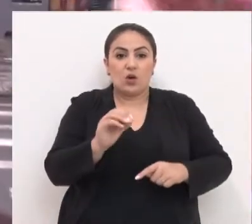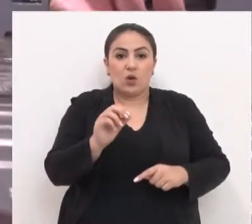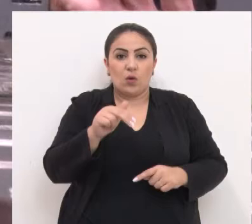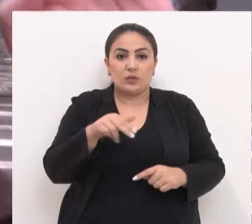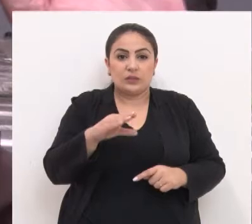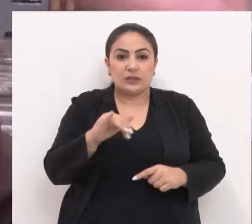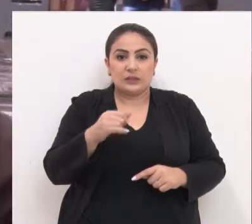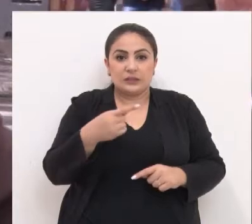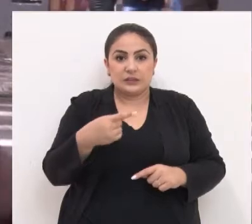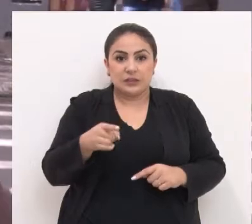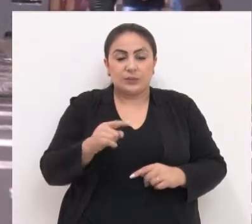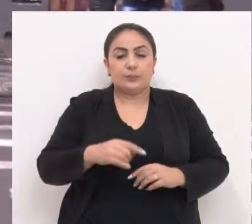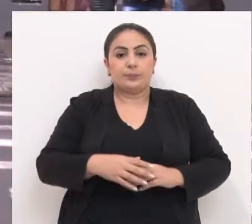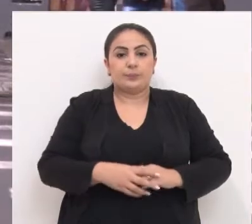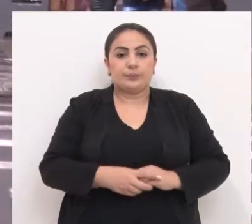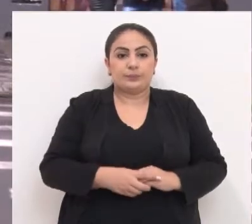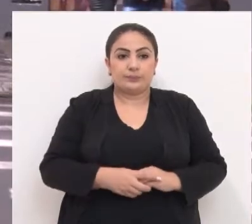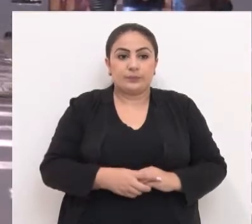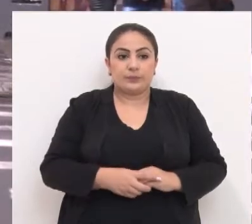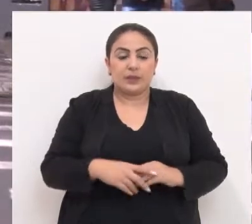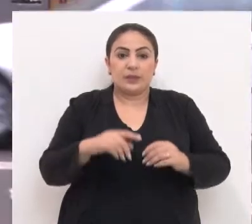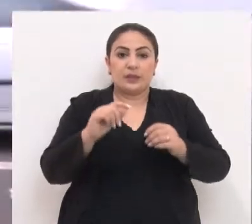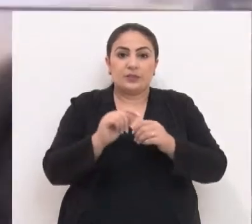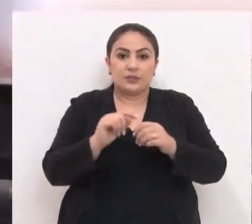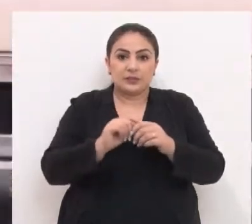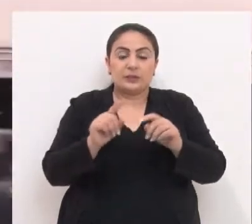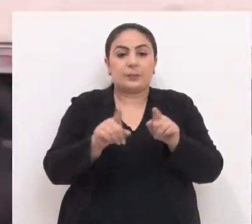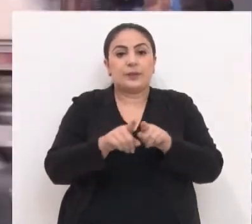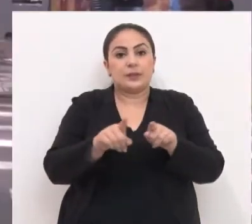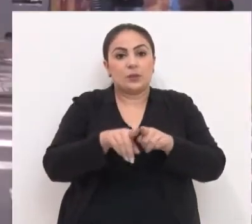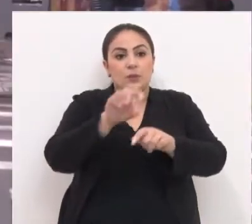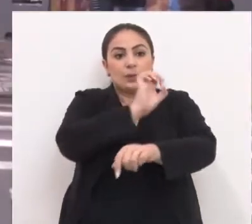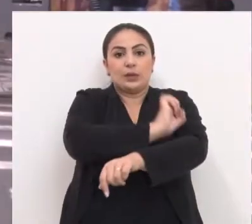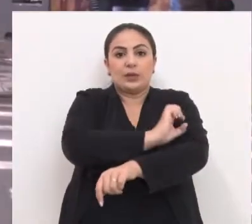e fiz o ginásio no Enave.